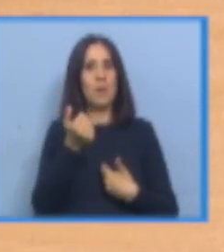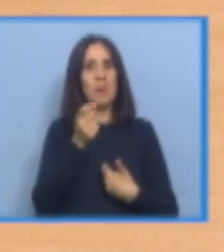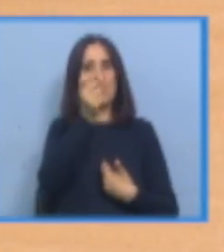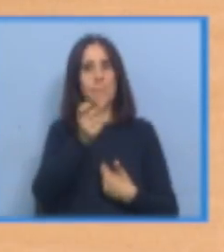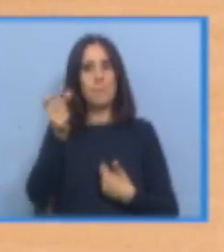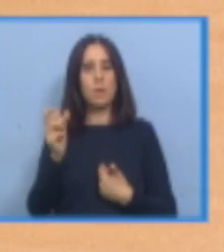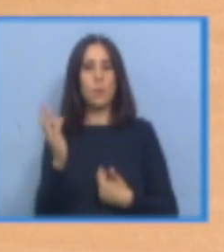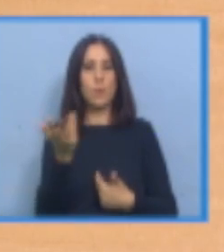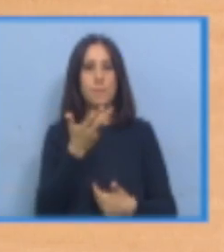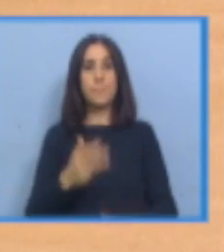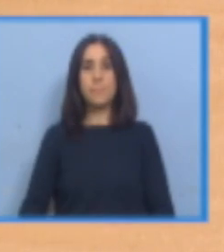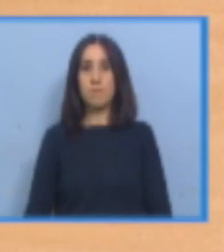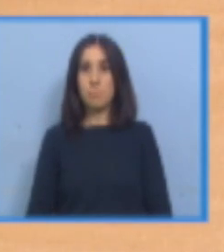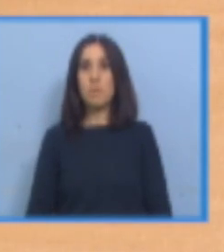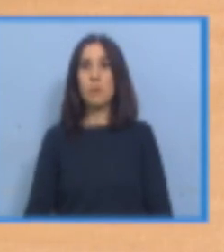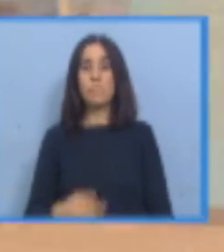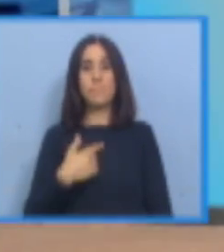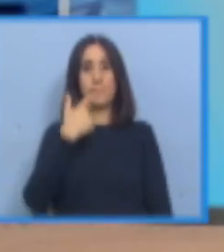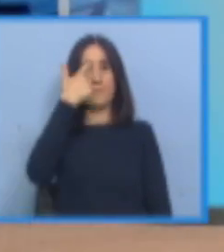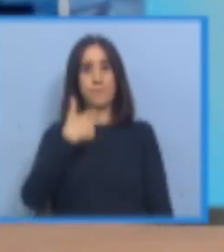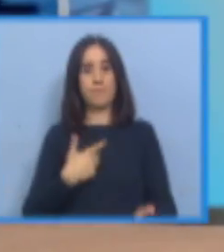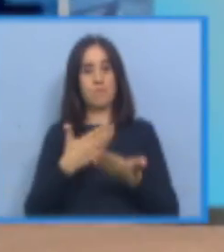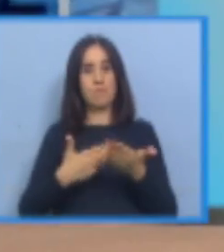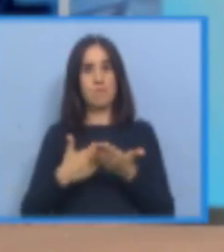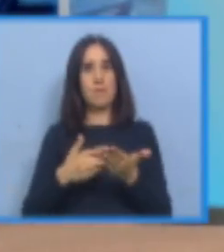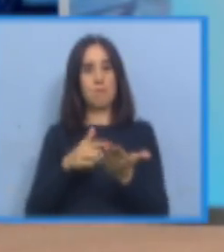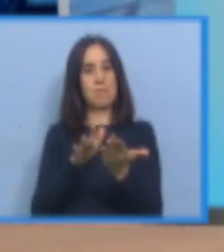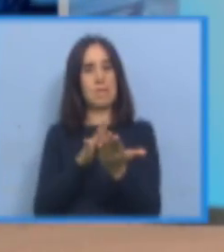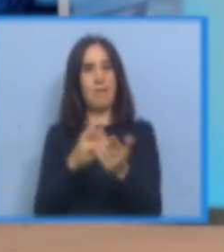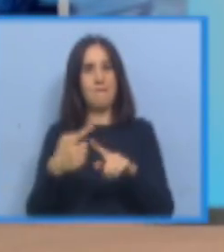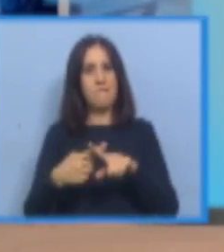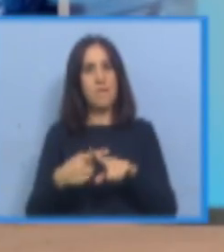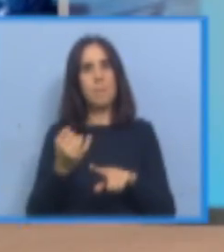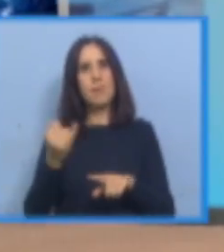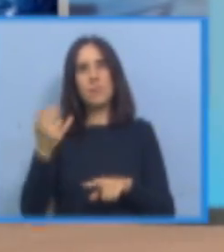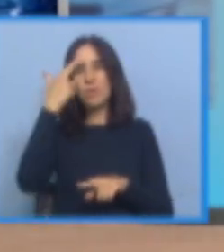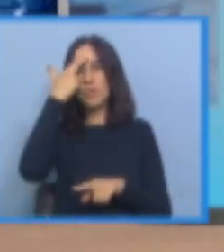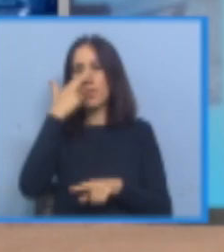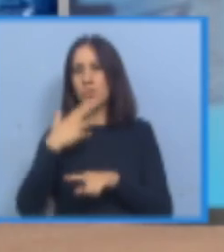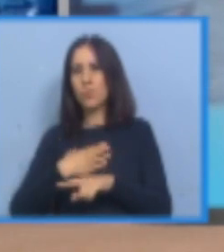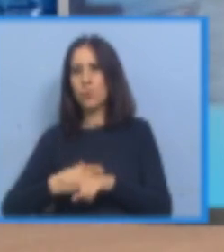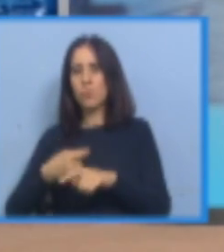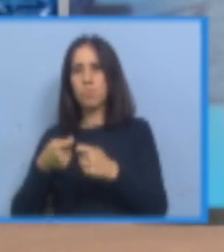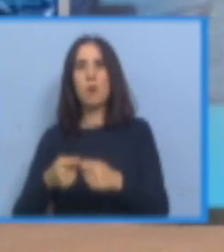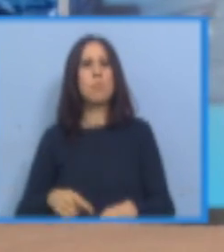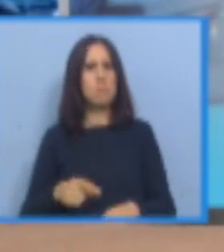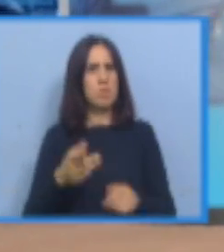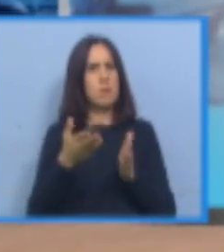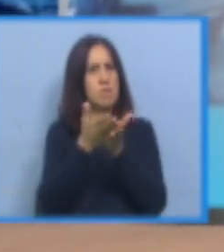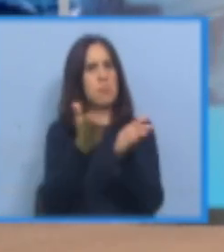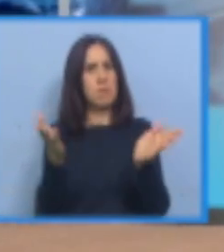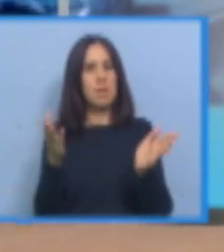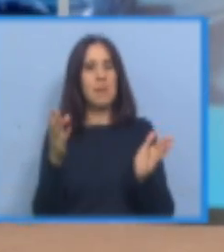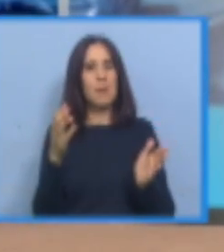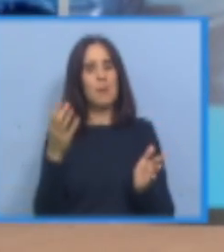destes prelados. Portanto, é uma obra interessante para o académico, mas também para aquele que tem gosto pela história. E por sim, conhecer... sim, e para um público mais alargado. Claro. A nossa ideia, apesar dela